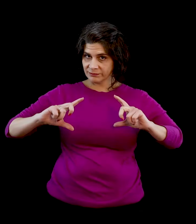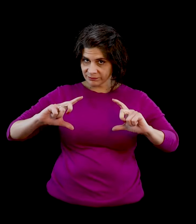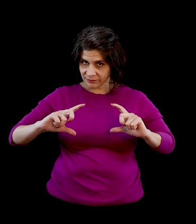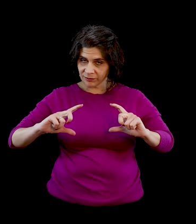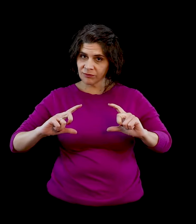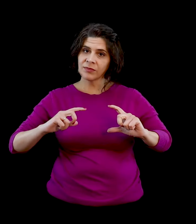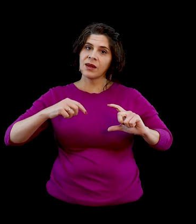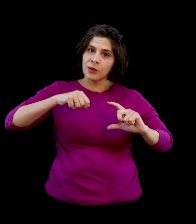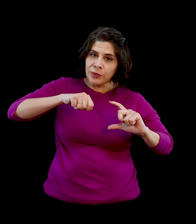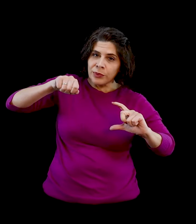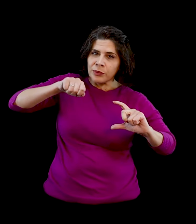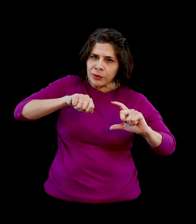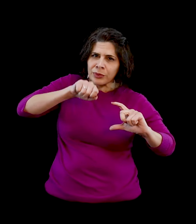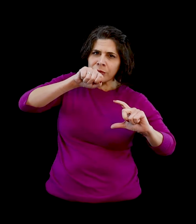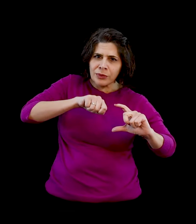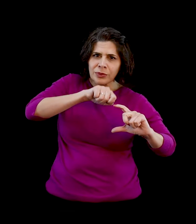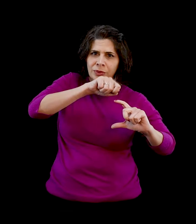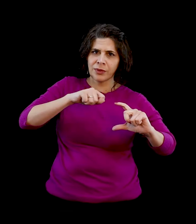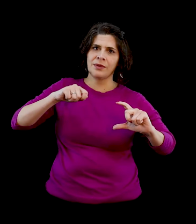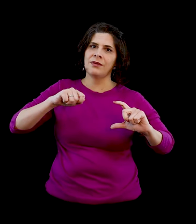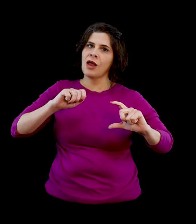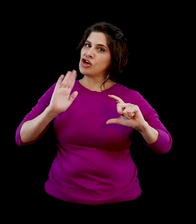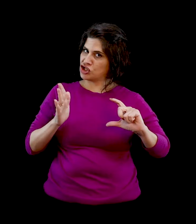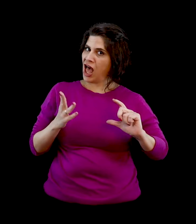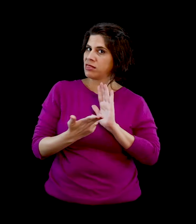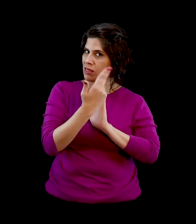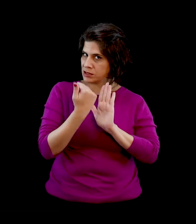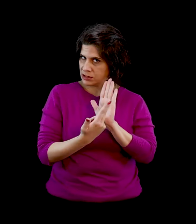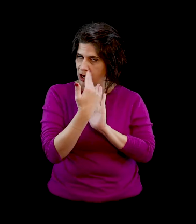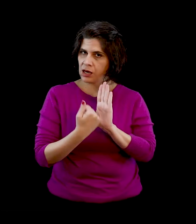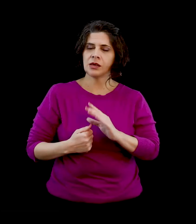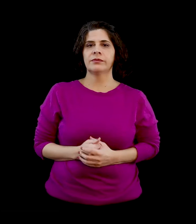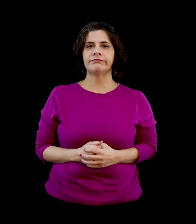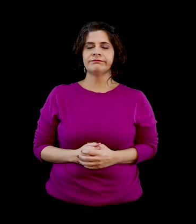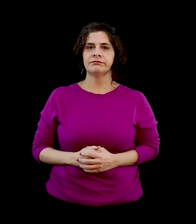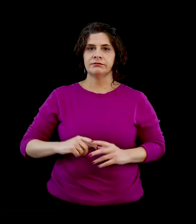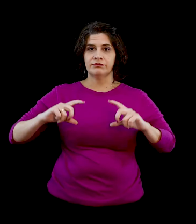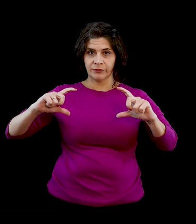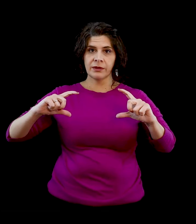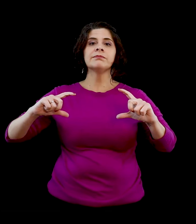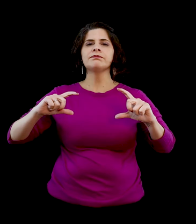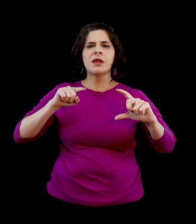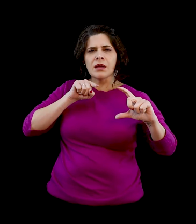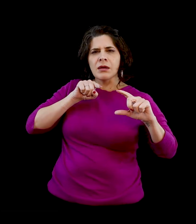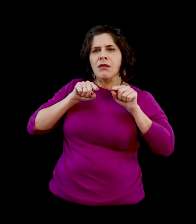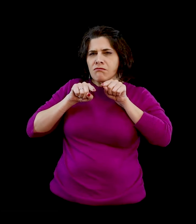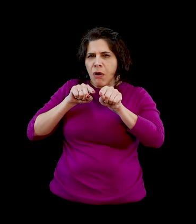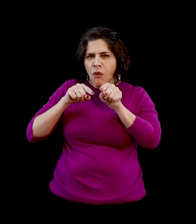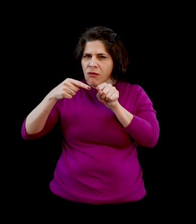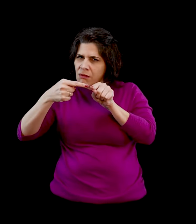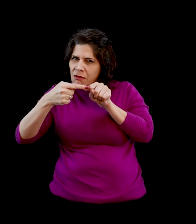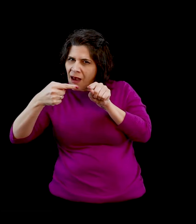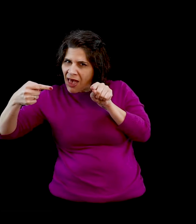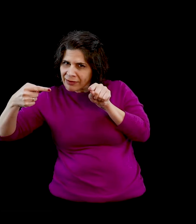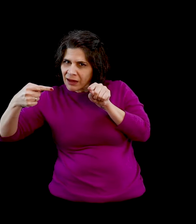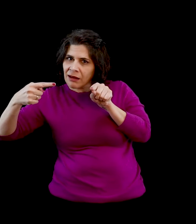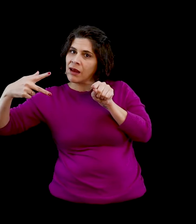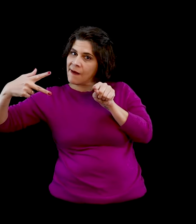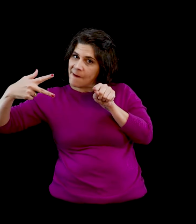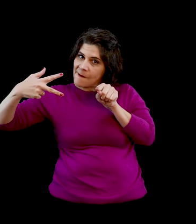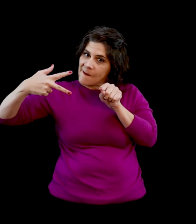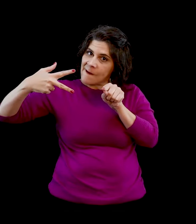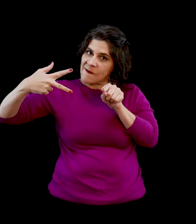Janelas marcadas, cada uma em cada uma das, no final das retas, elas têm que vir mais ou menos